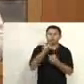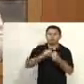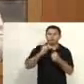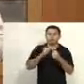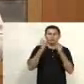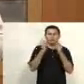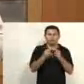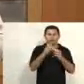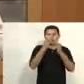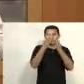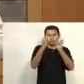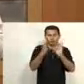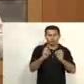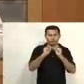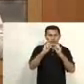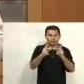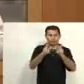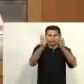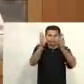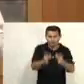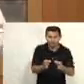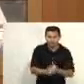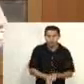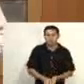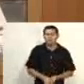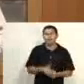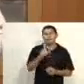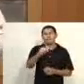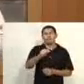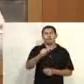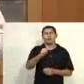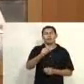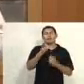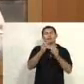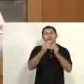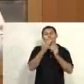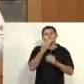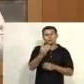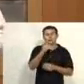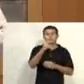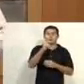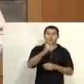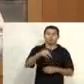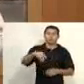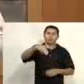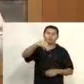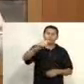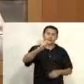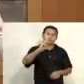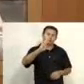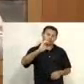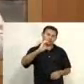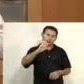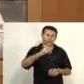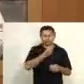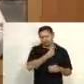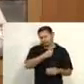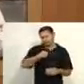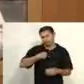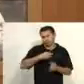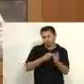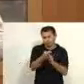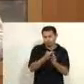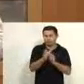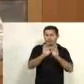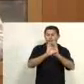dessa forma estruturada. Certo? Então, essa é a recomendação aí do professor Marcelo em relação a números índices, tá?